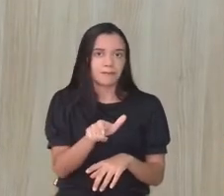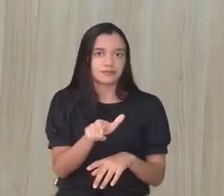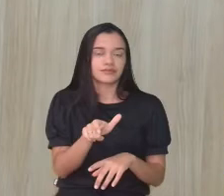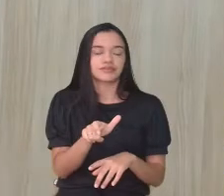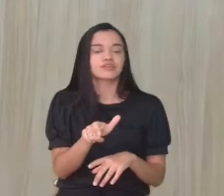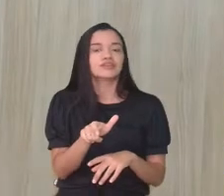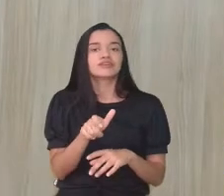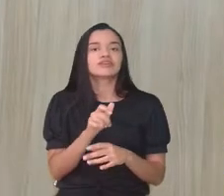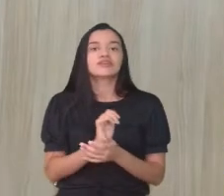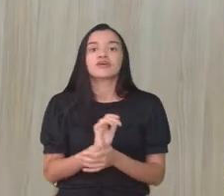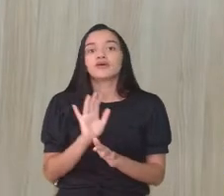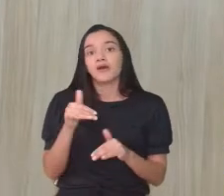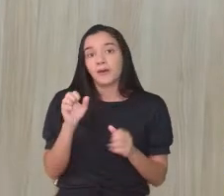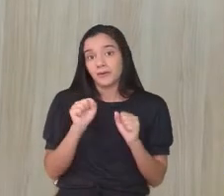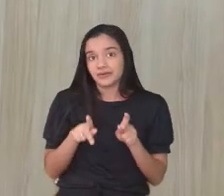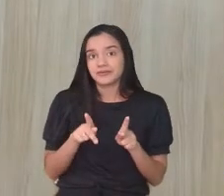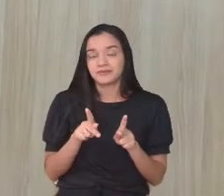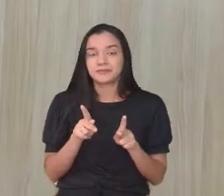narrador. Beleza?